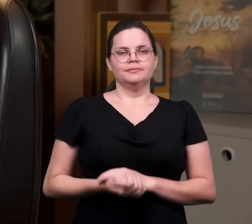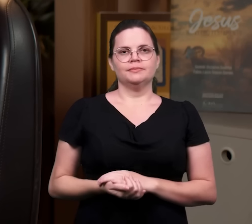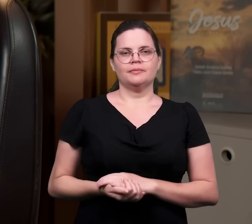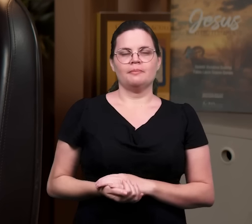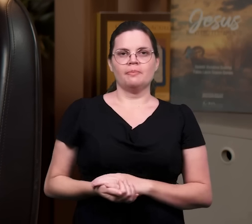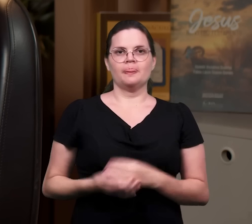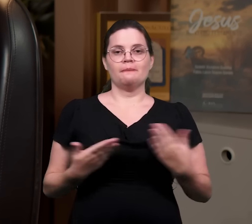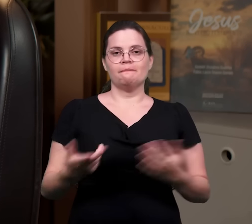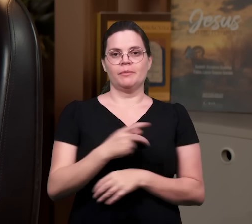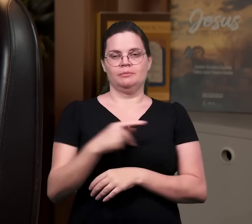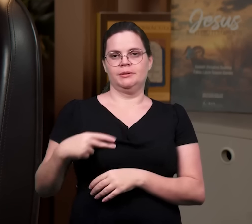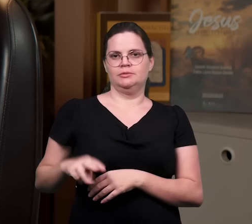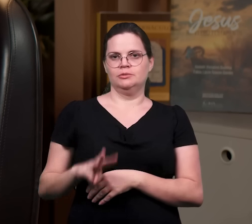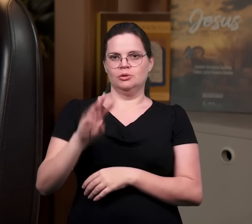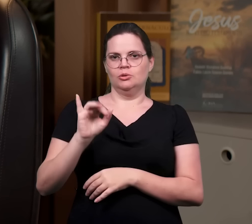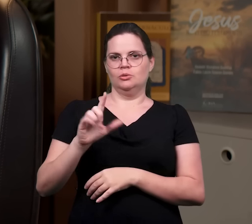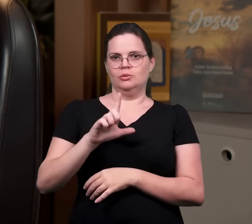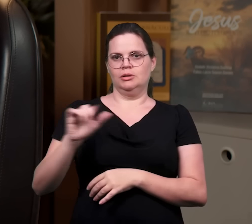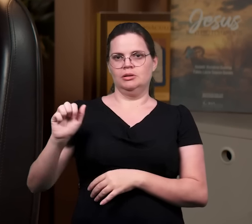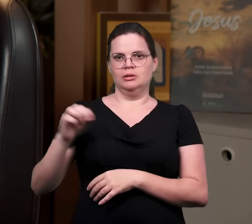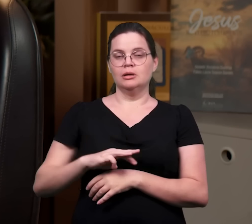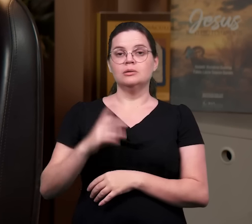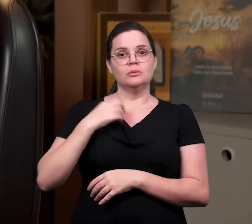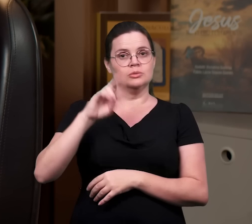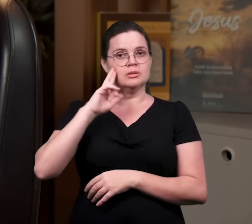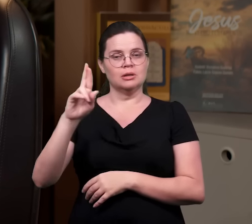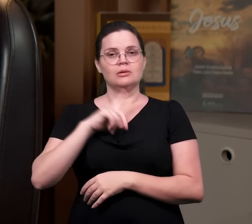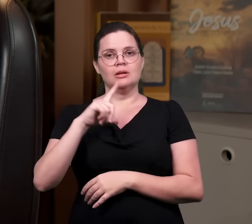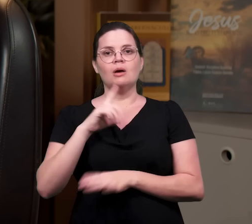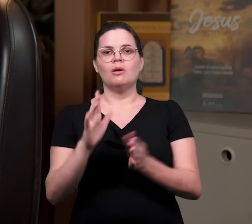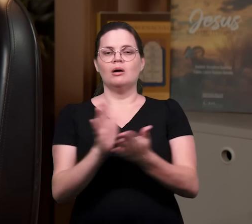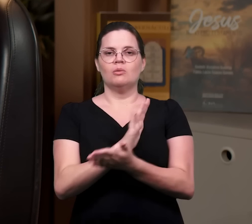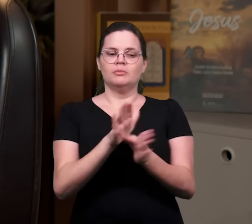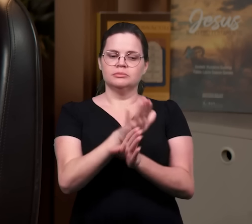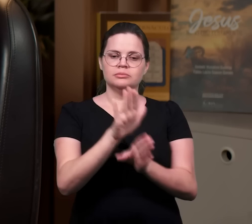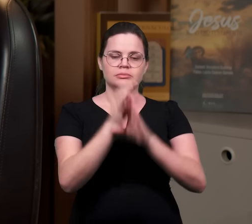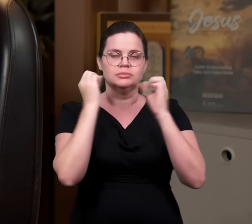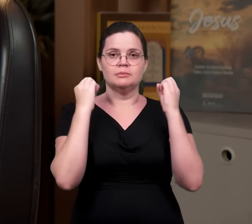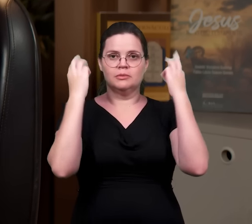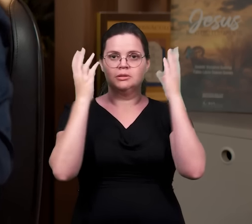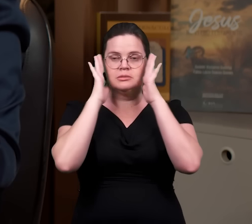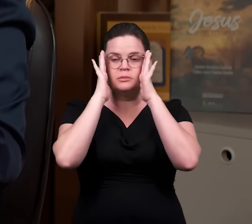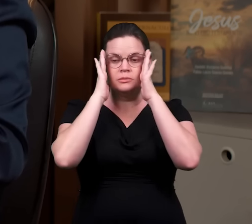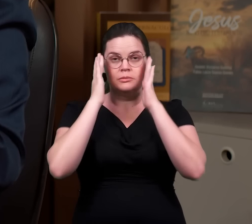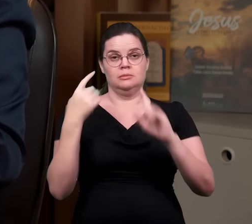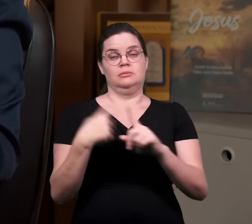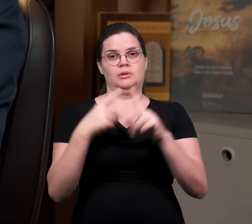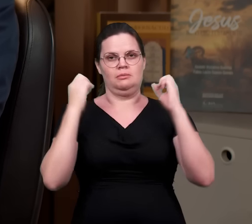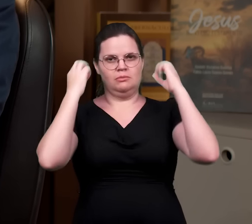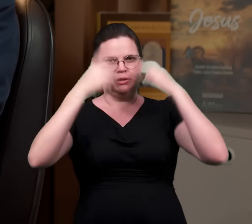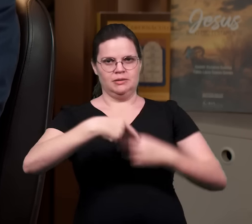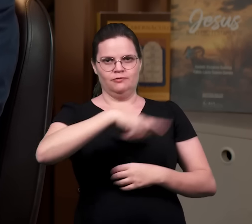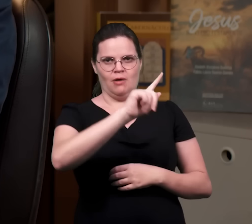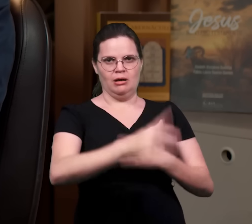disso, né, pastor William, o Senhor deu algumas instruções para Moisés. Então Moisés não poderia chegar no